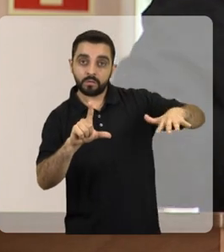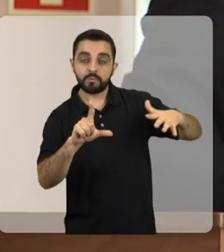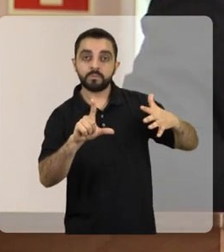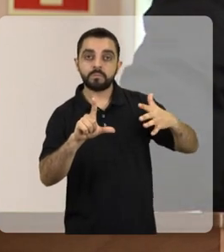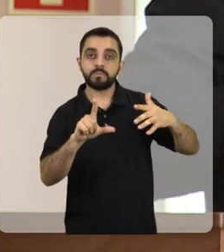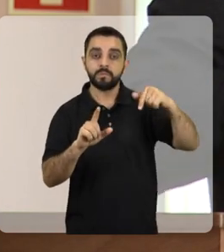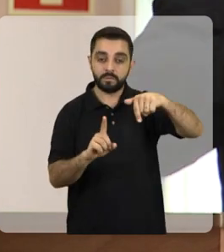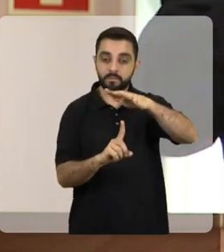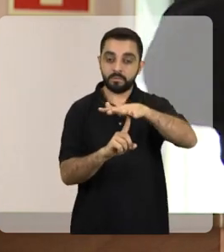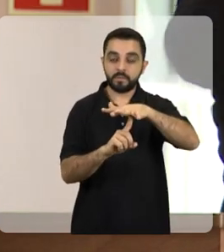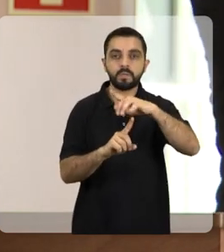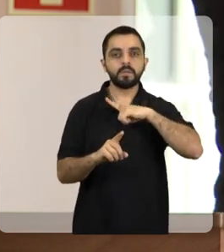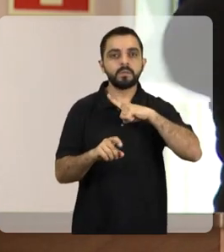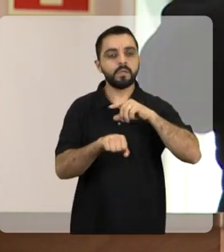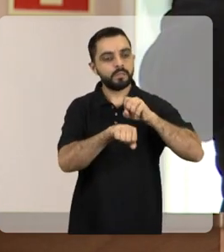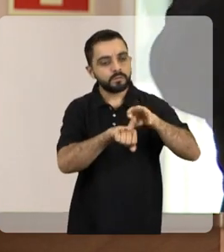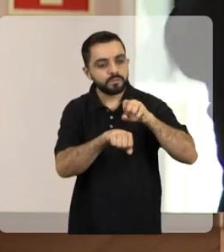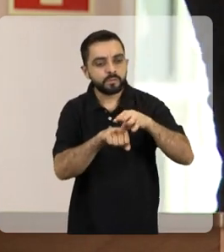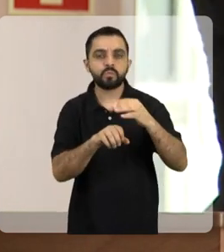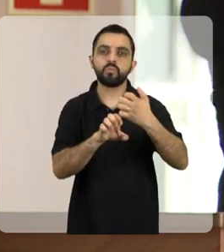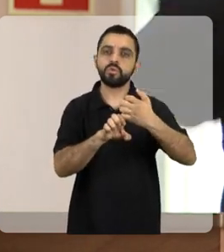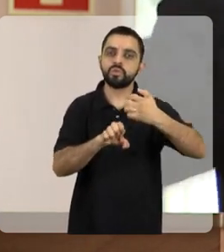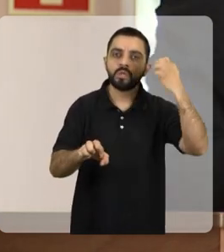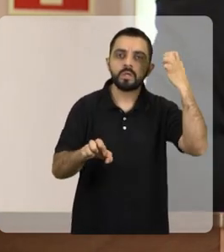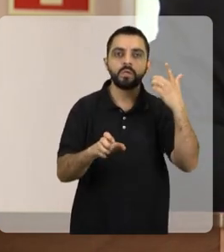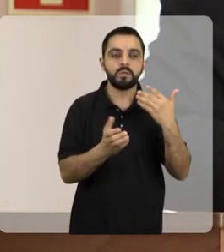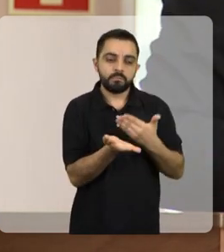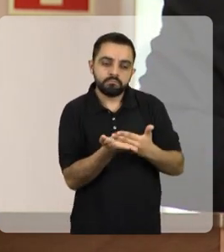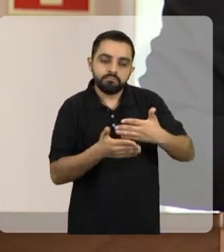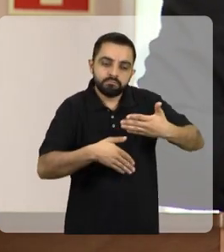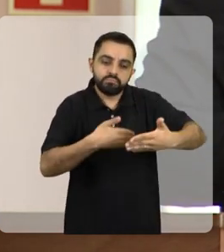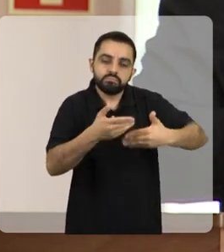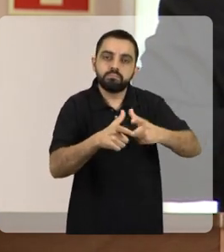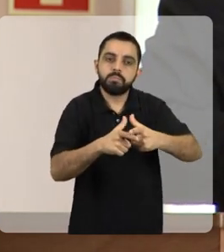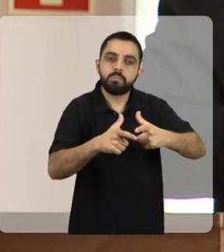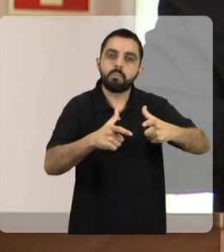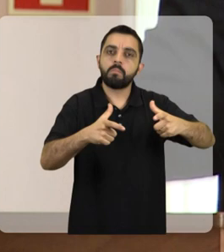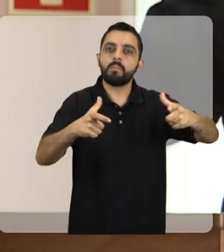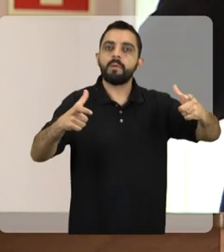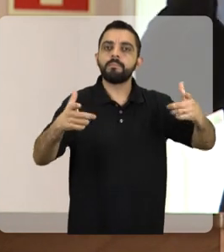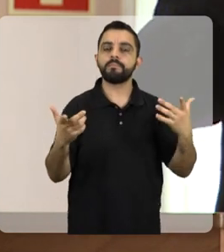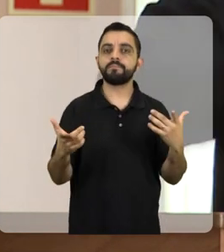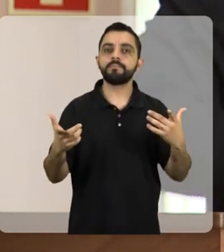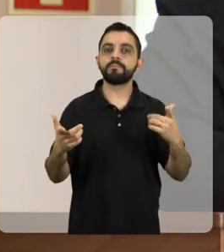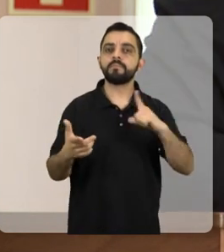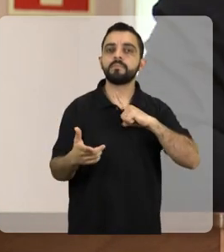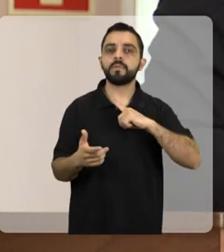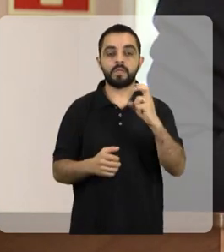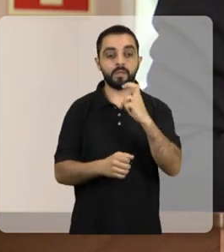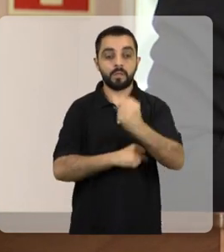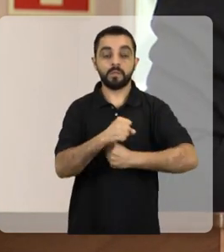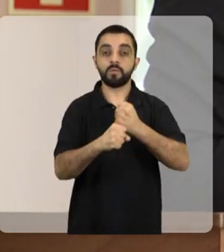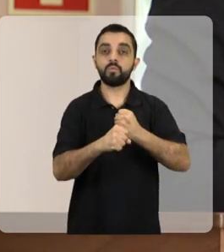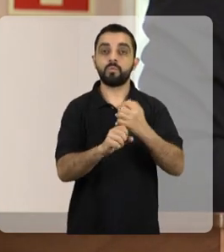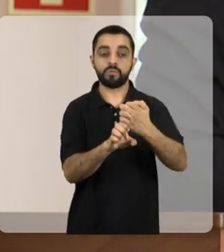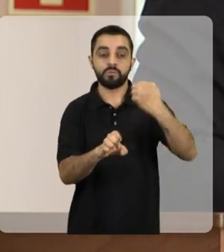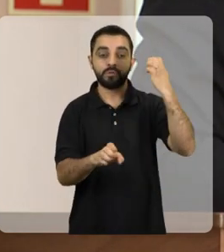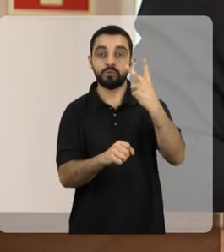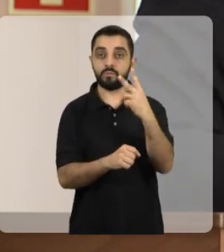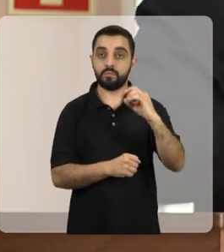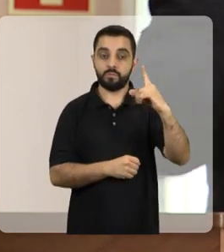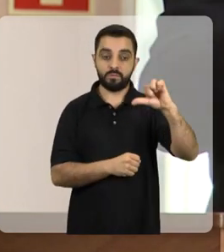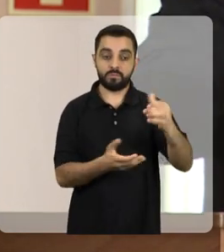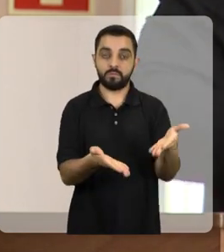engenharias e licenciaturas que ainda estão no seu processo, enfim, de expansão. As engenharias estão no quinto ano agora, em